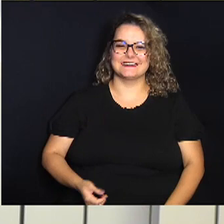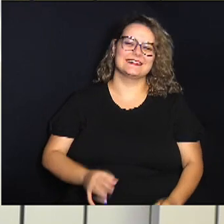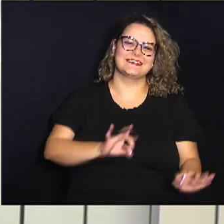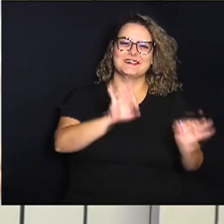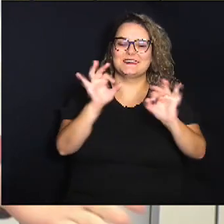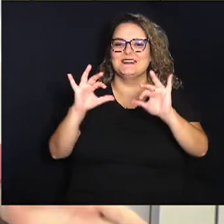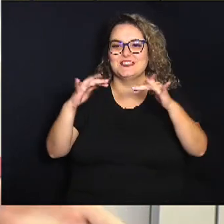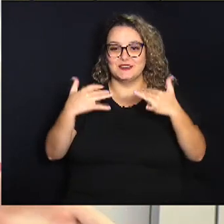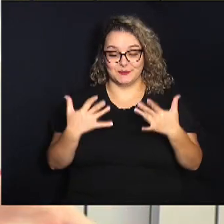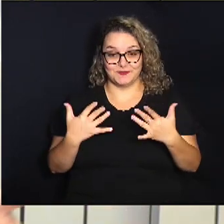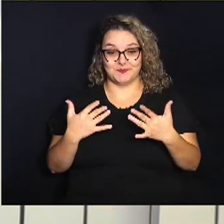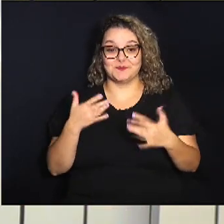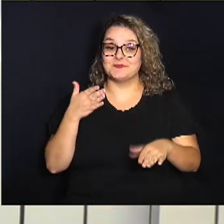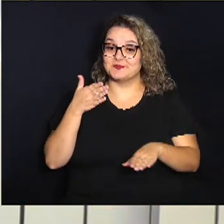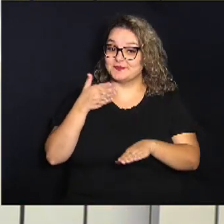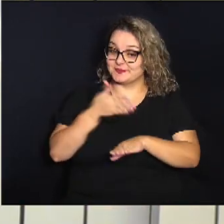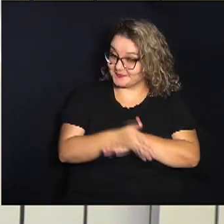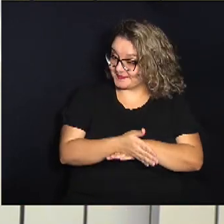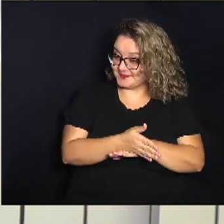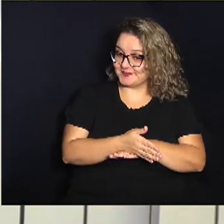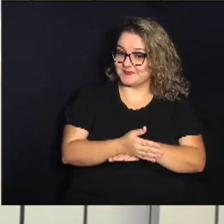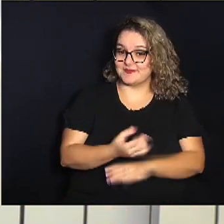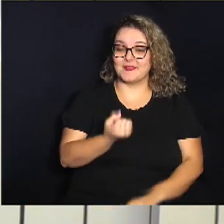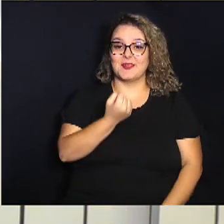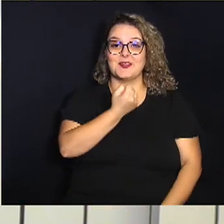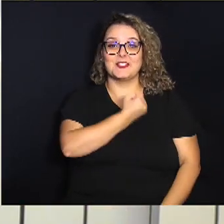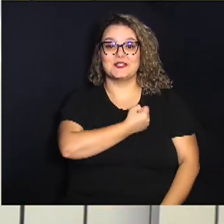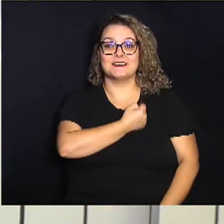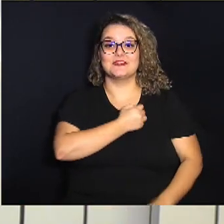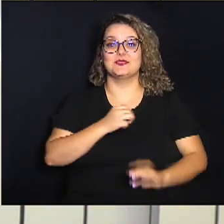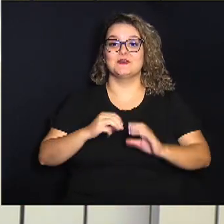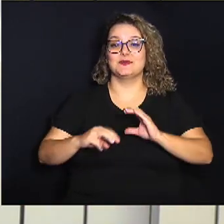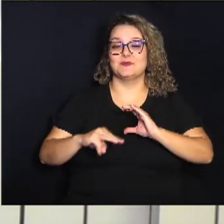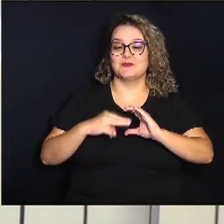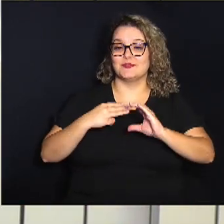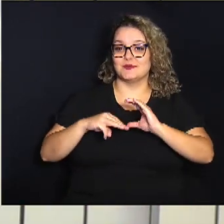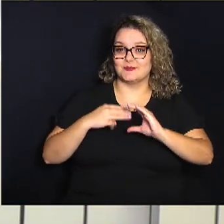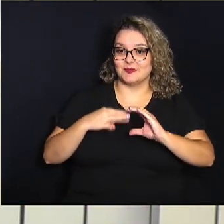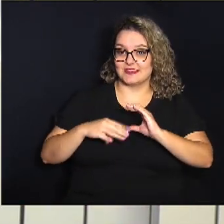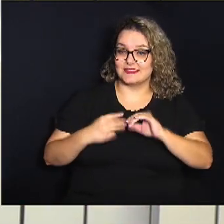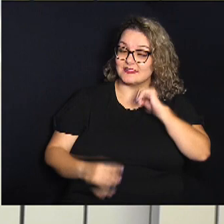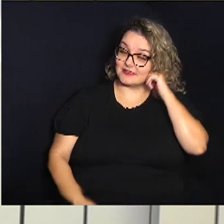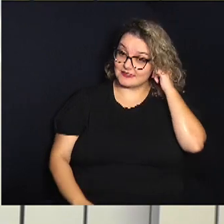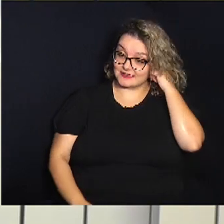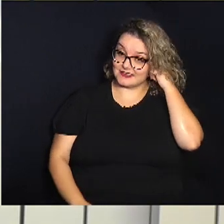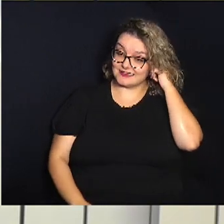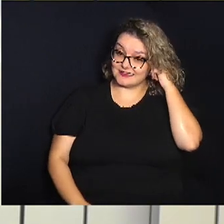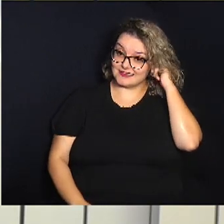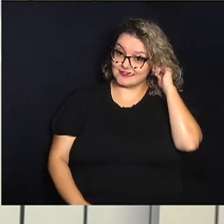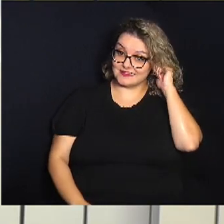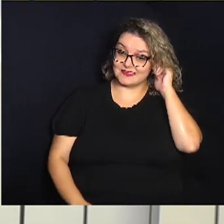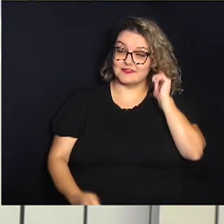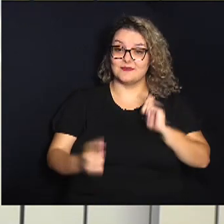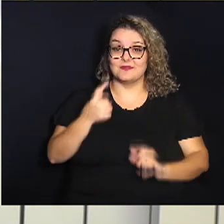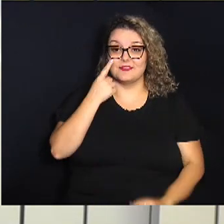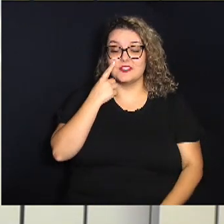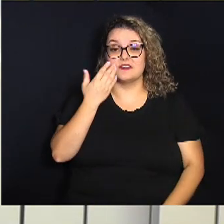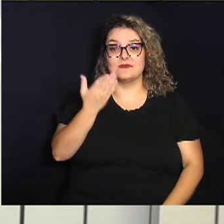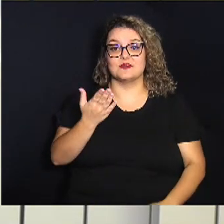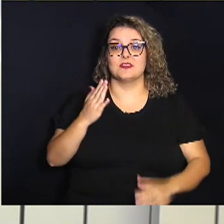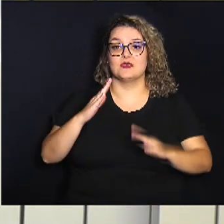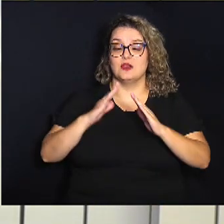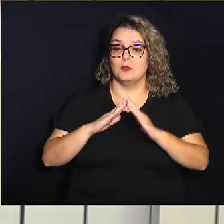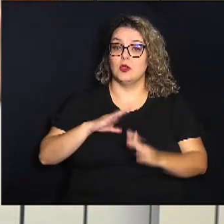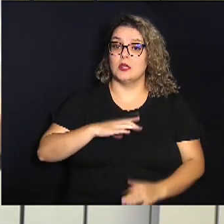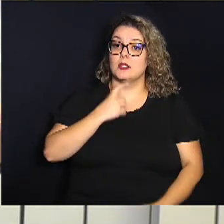audiência e participe, envia sua mensagem para o número do nosso WhatsApp. 19 é o nosso